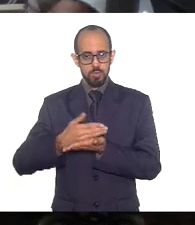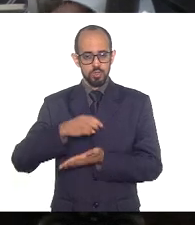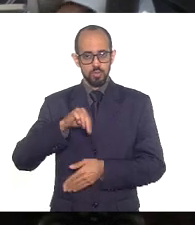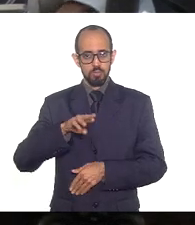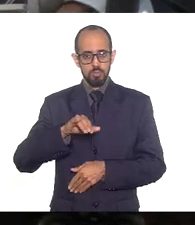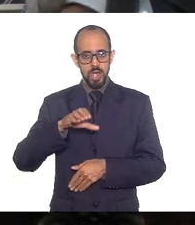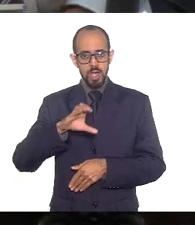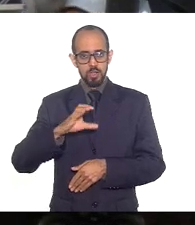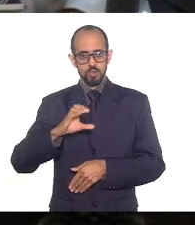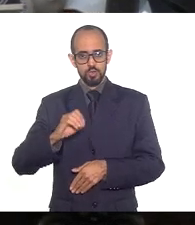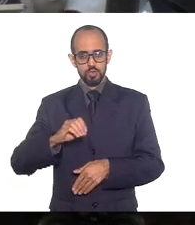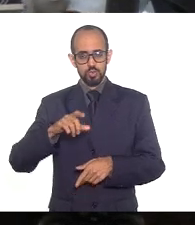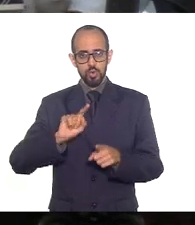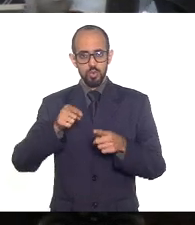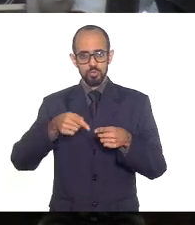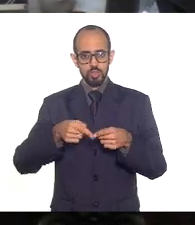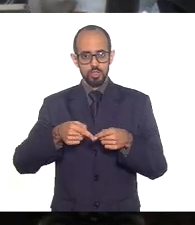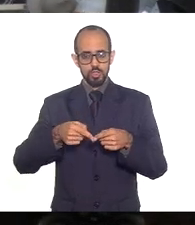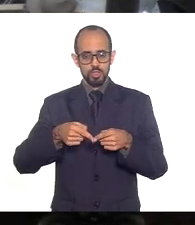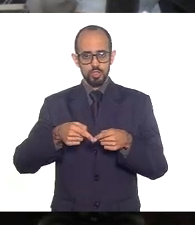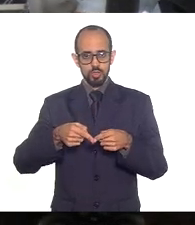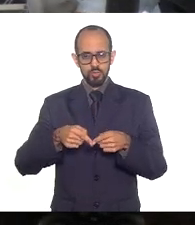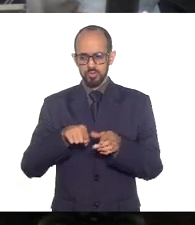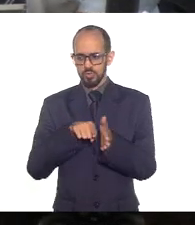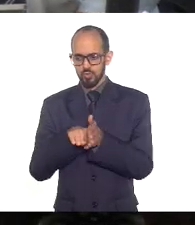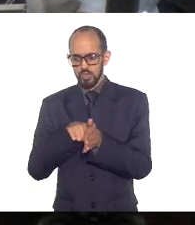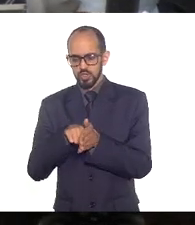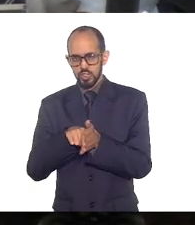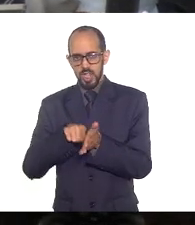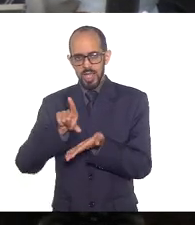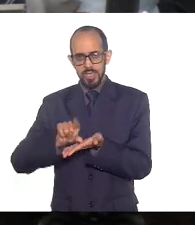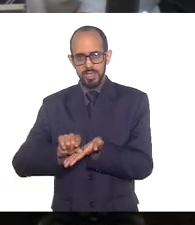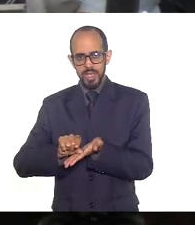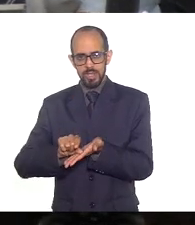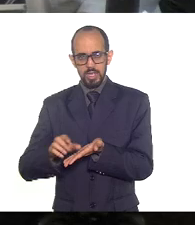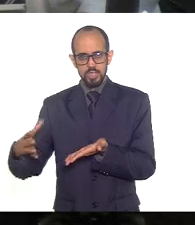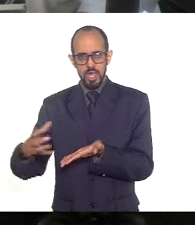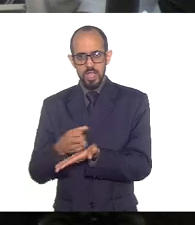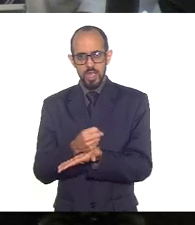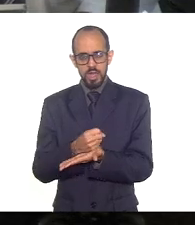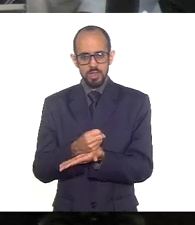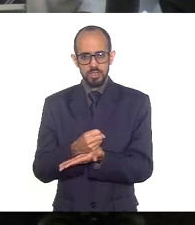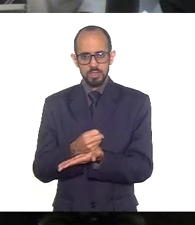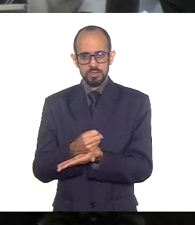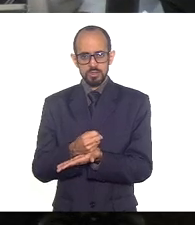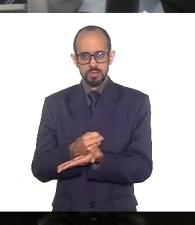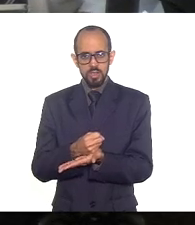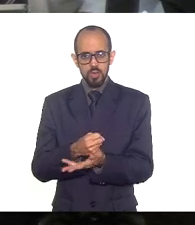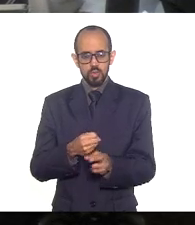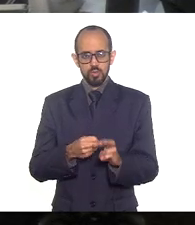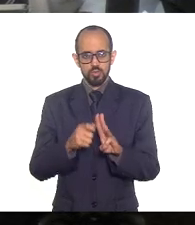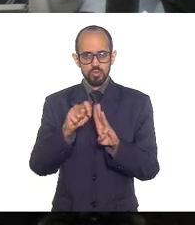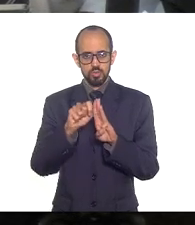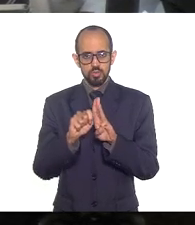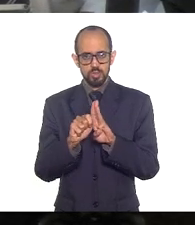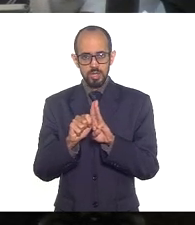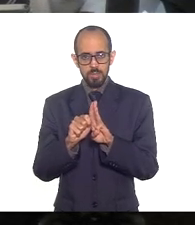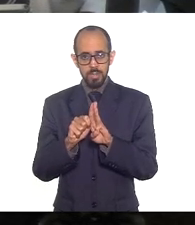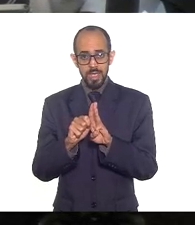de objetivo de investigar a queda naquele momento do último trimestre de 2020